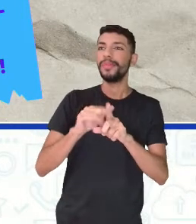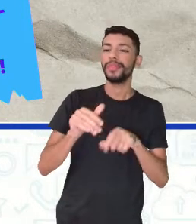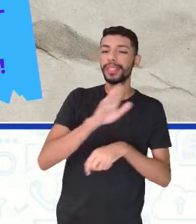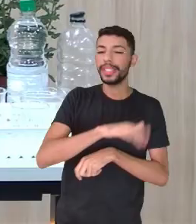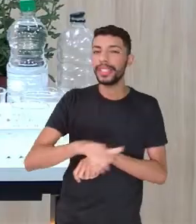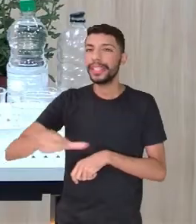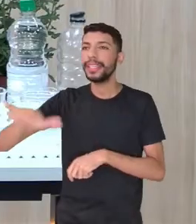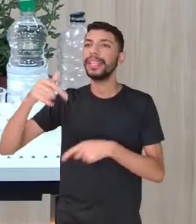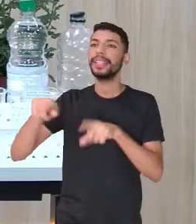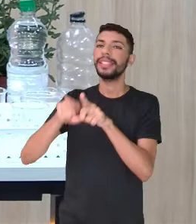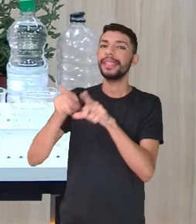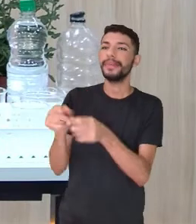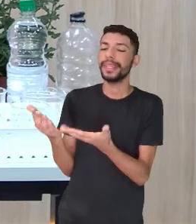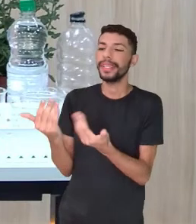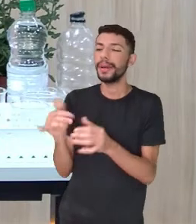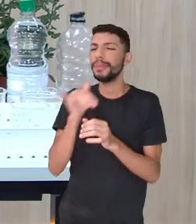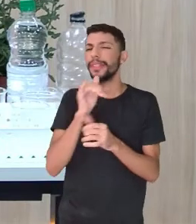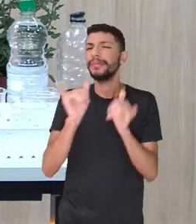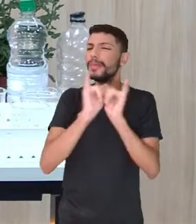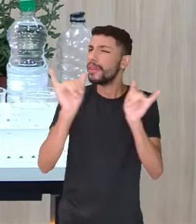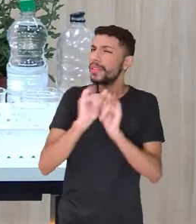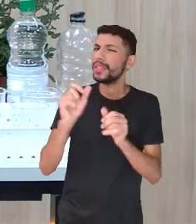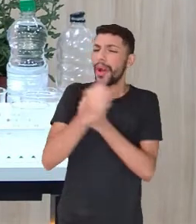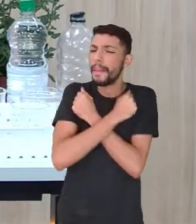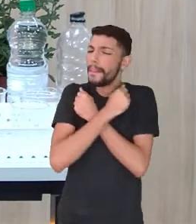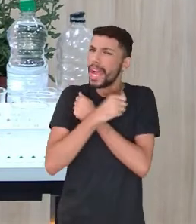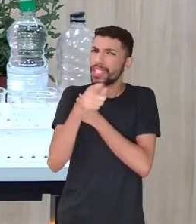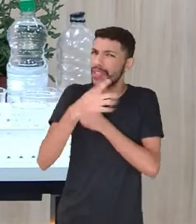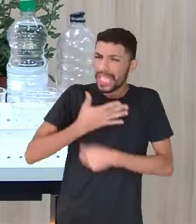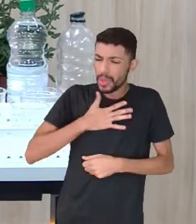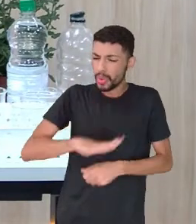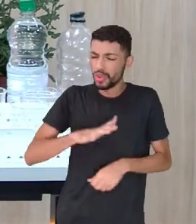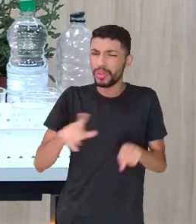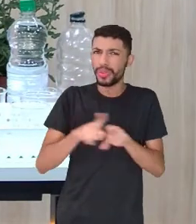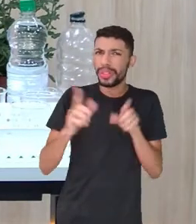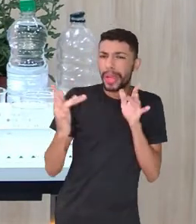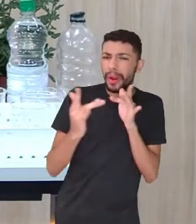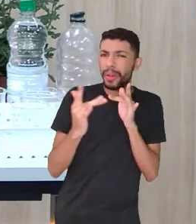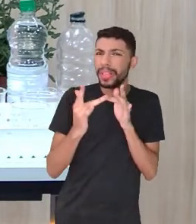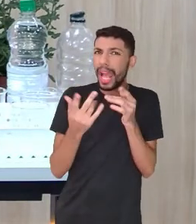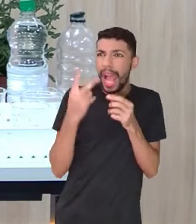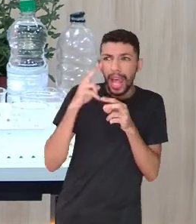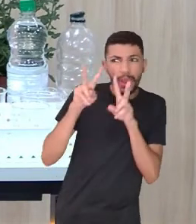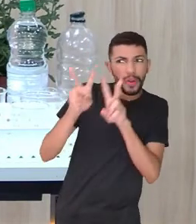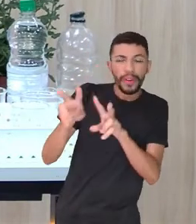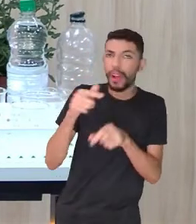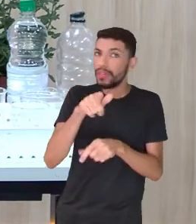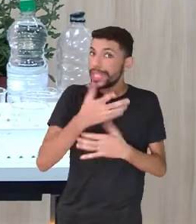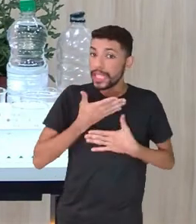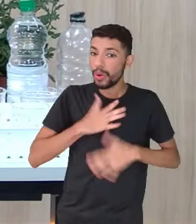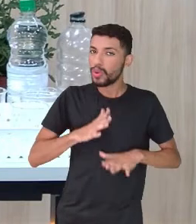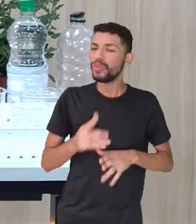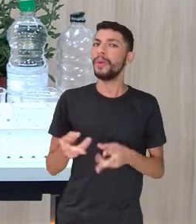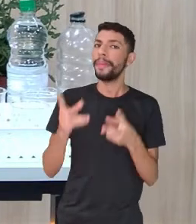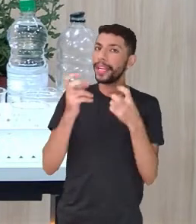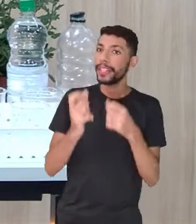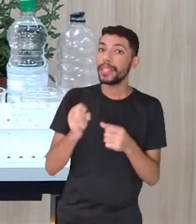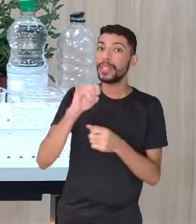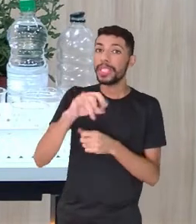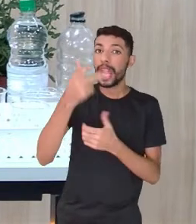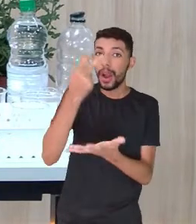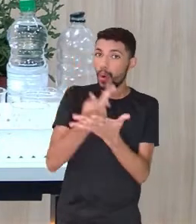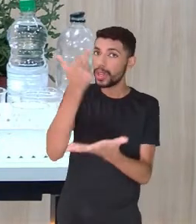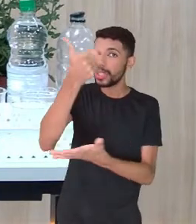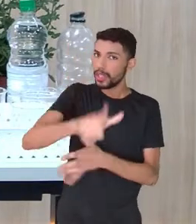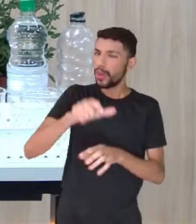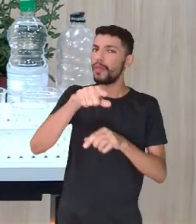Um abraço que você não gostou, um toque, até mesmo um olhar. Fica de olho. Se repetir, fala aí com a